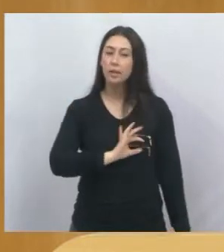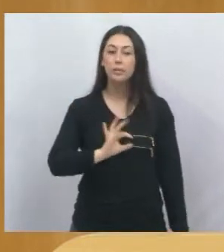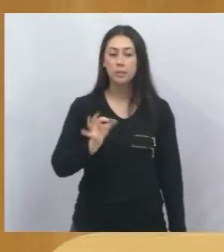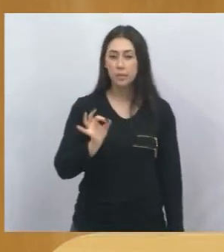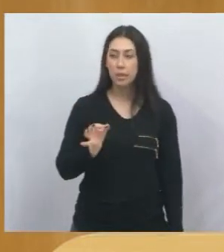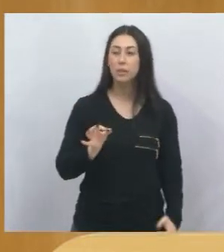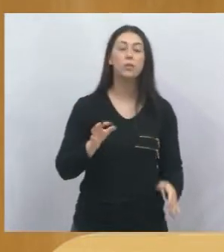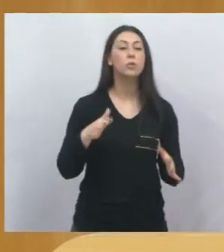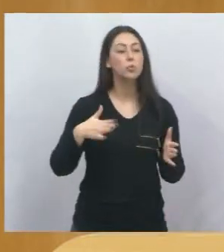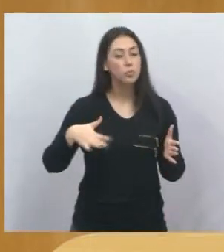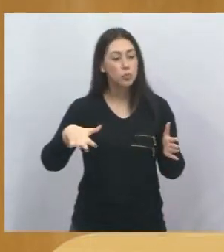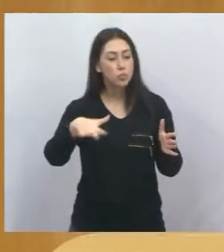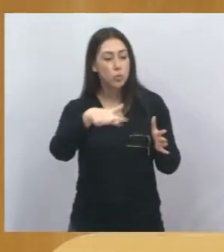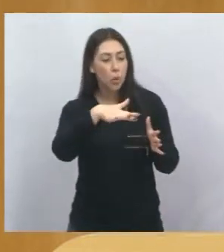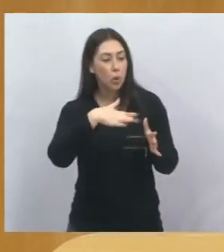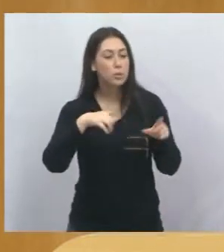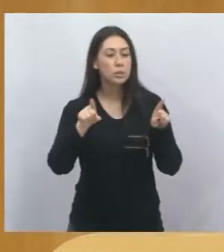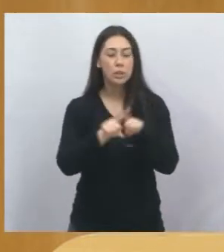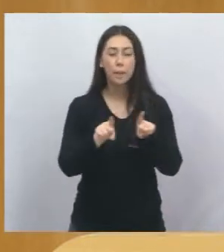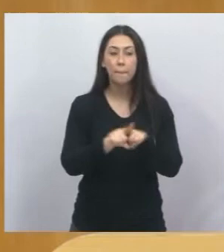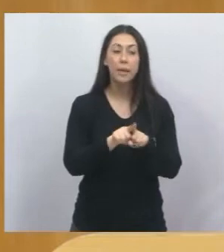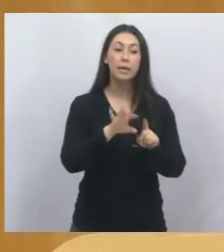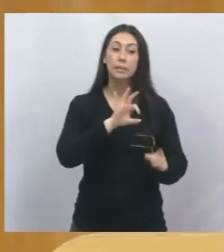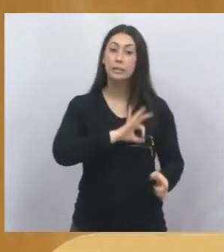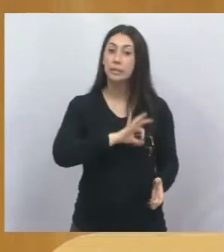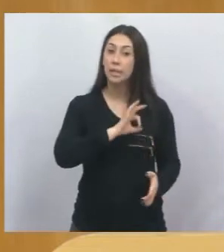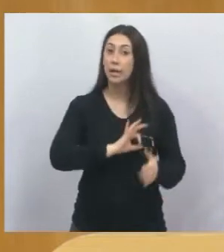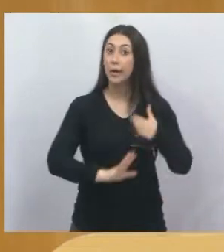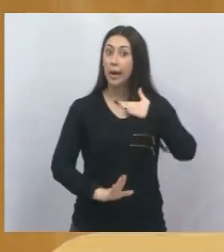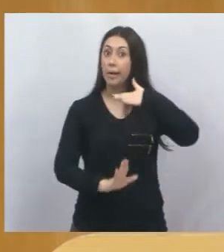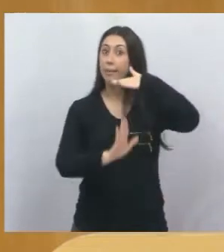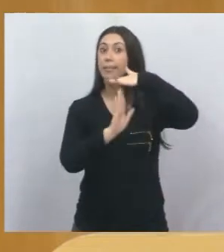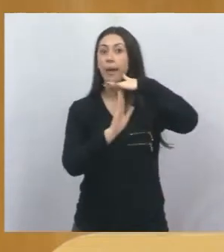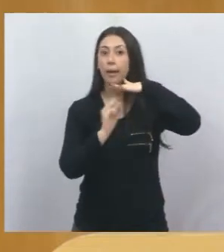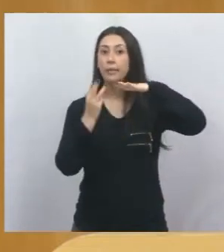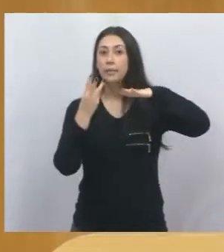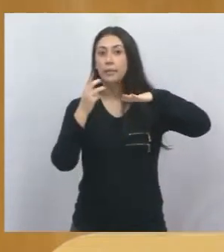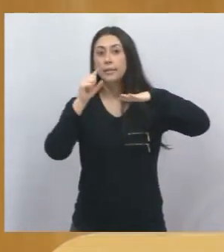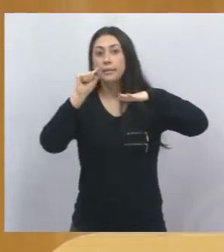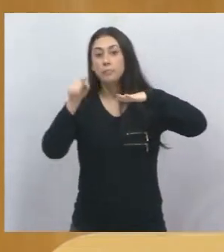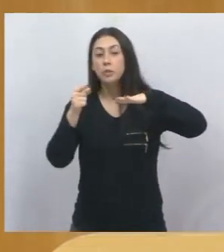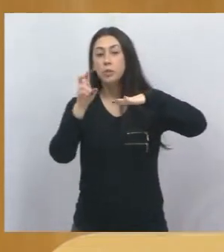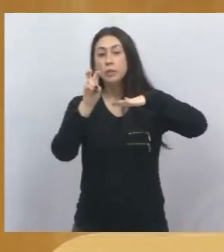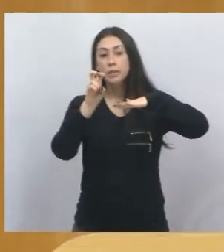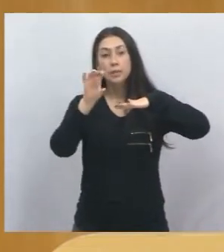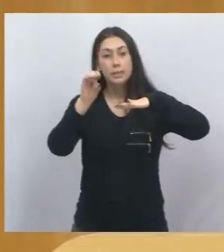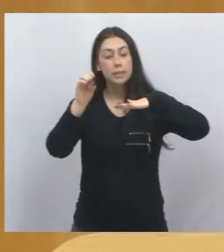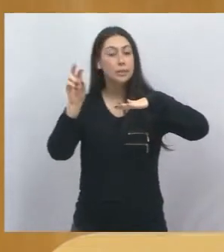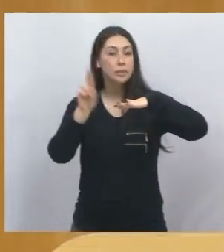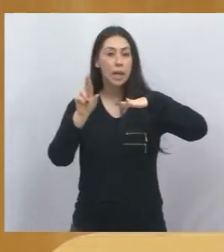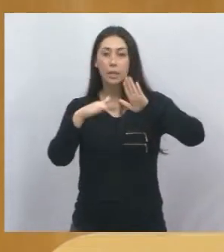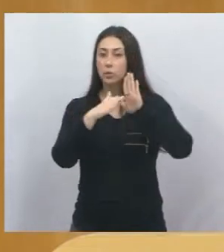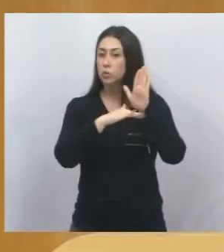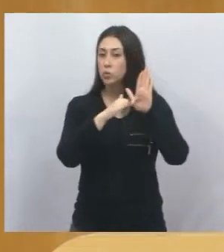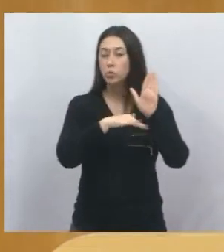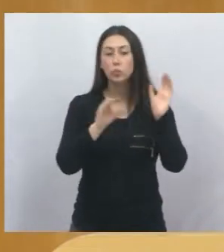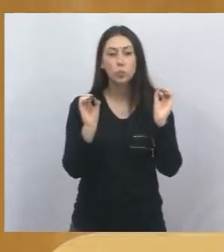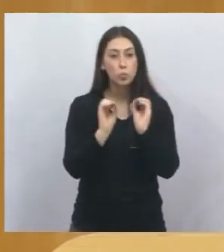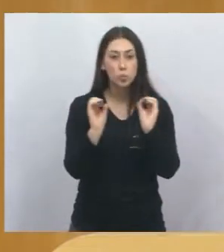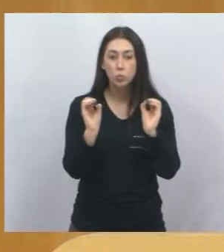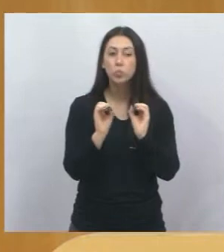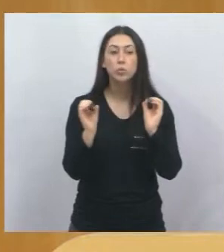outros servidores que recebem até R$ 3.500, nada lhe será descontado da sua